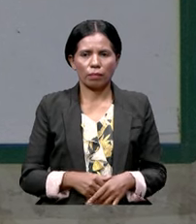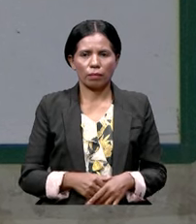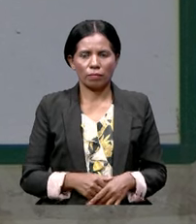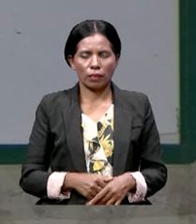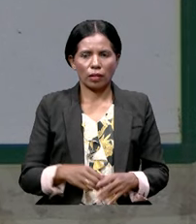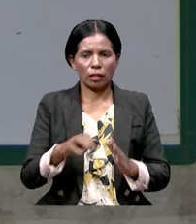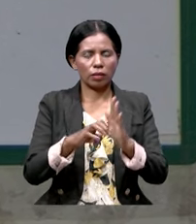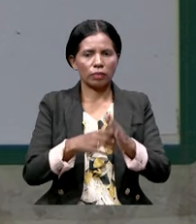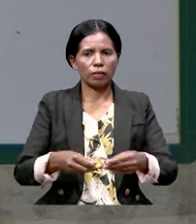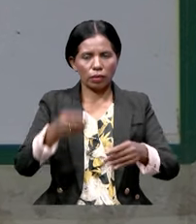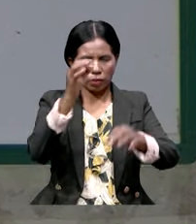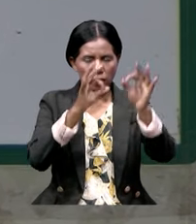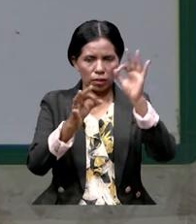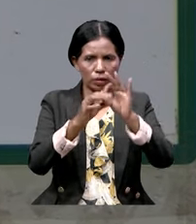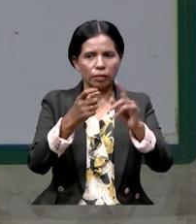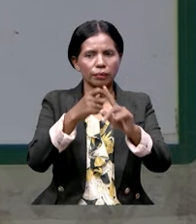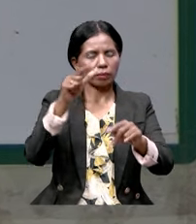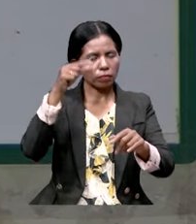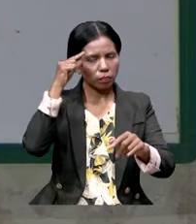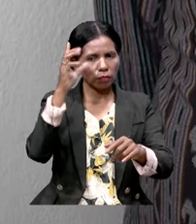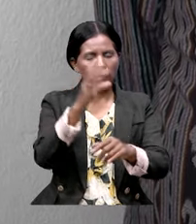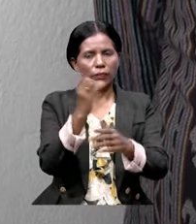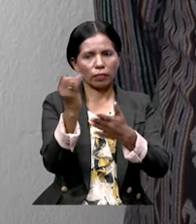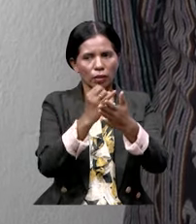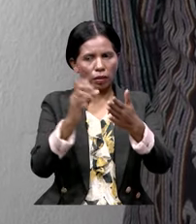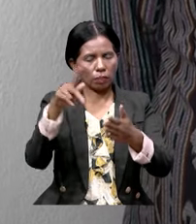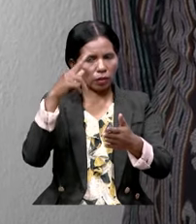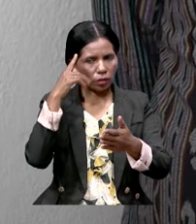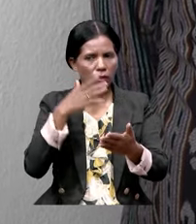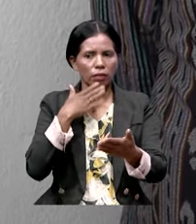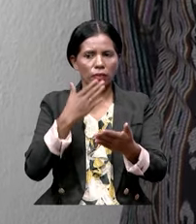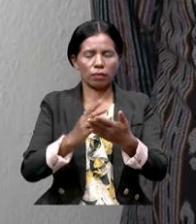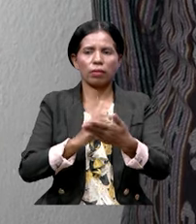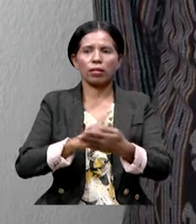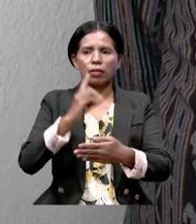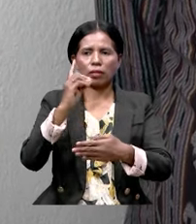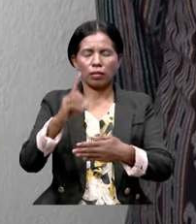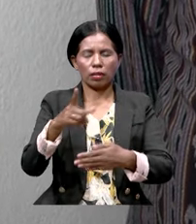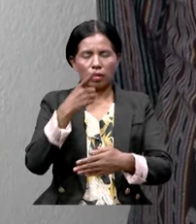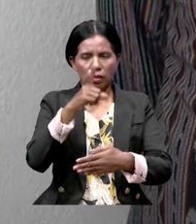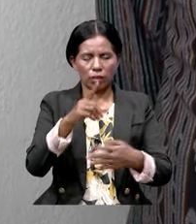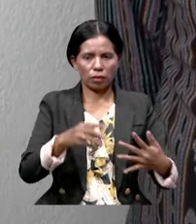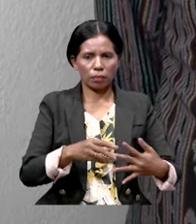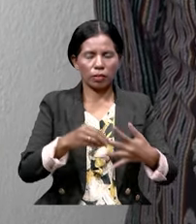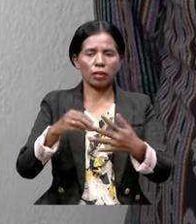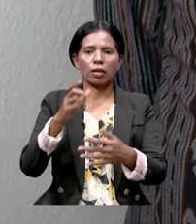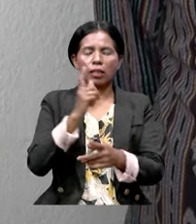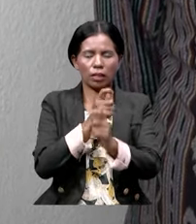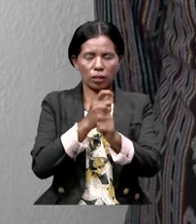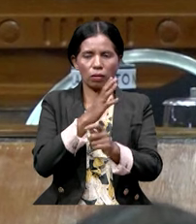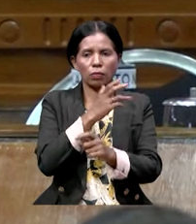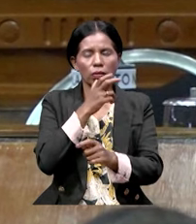Estado fofiar tomak ba parte governo atu desenha politika ida dia kuri desenvolve lian oficial tetum ho portugues, mai